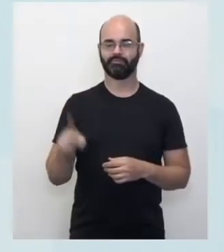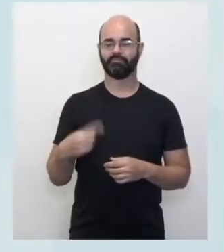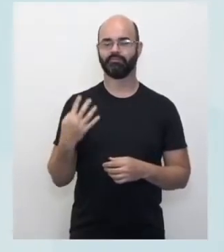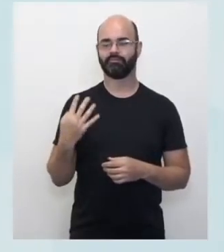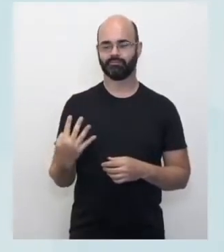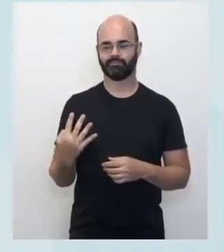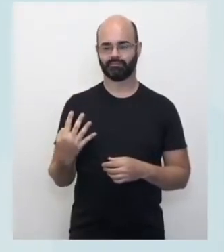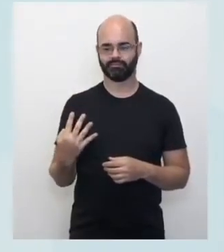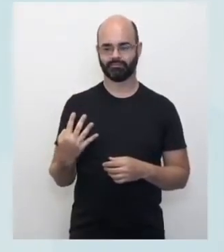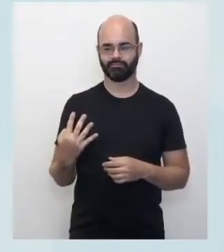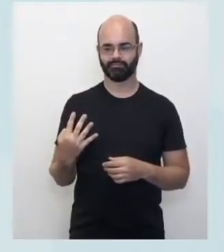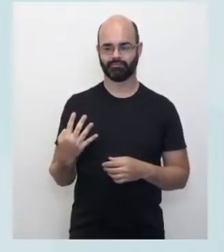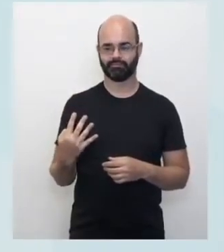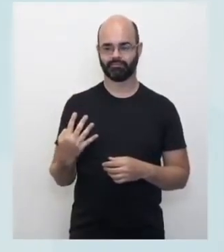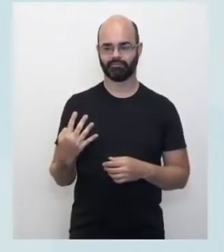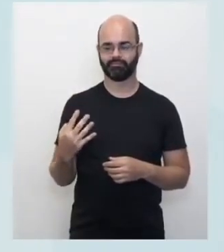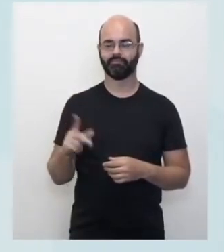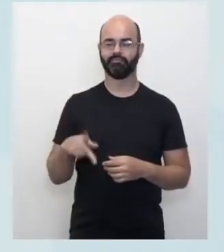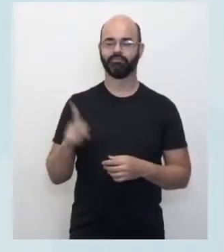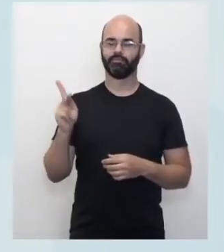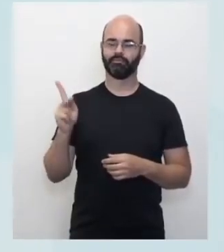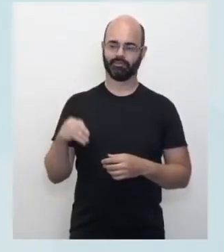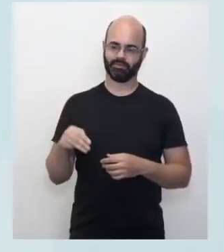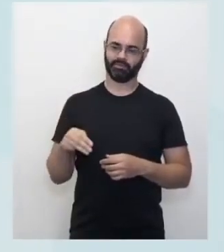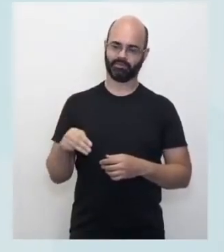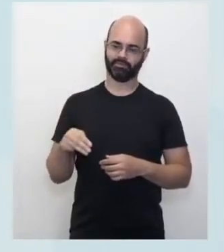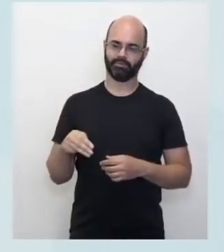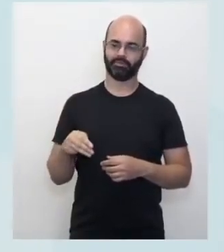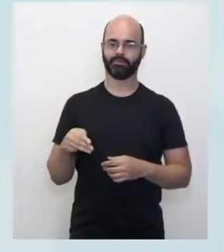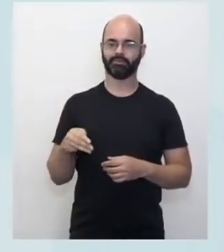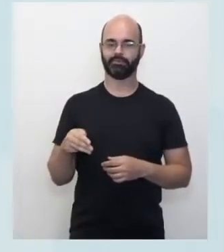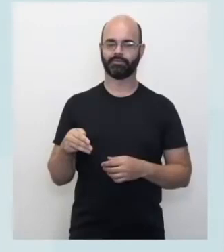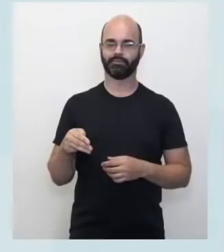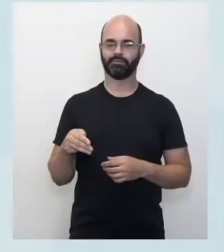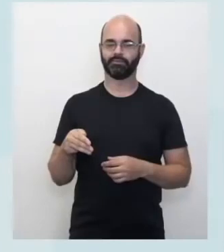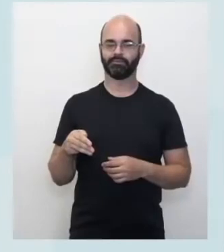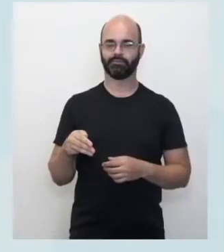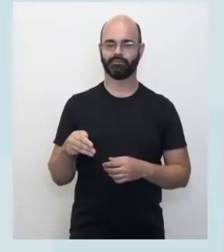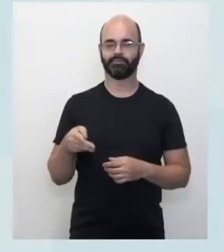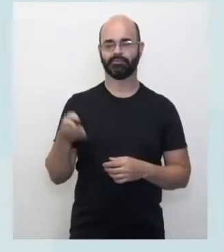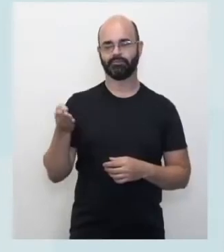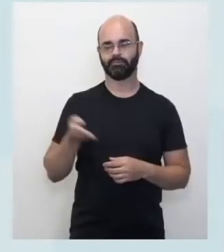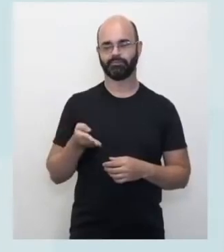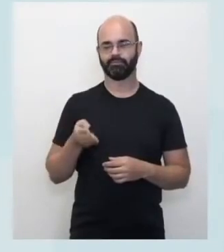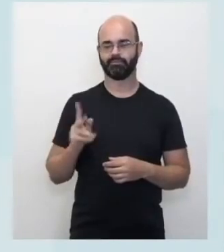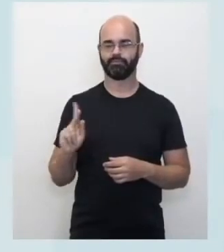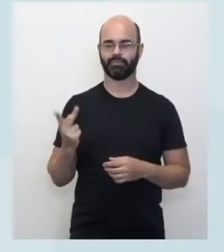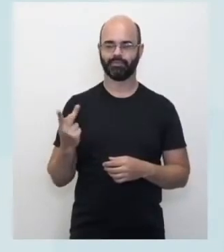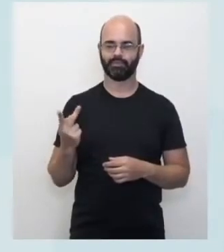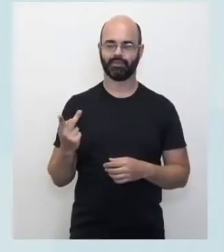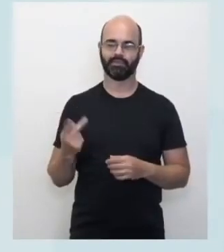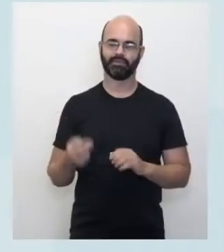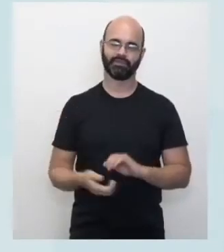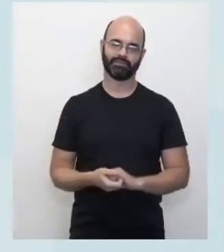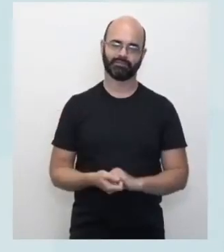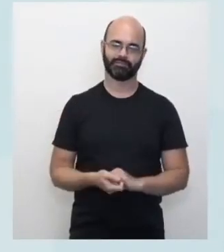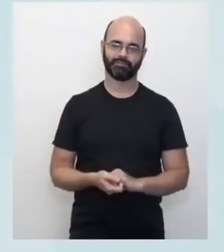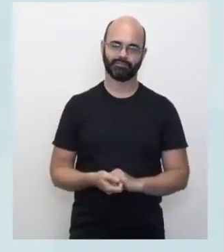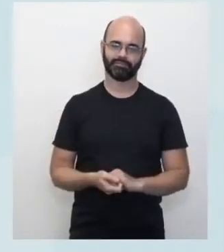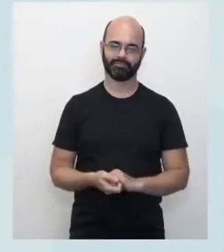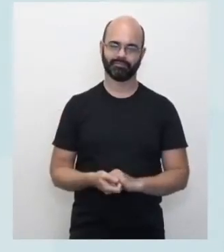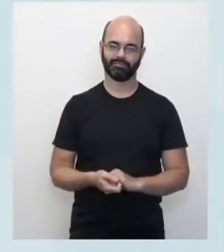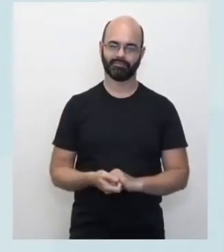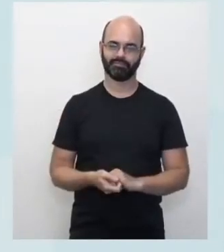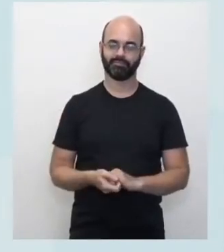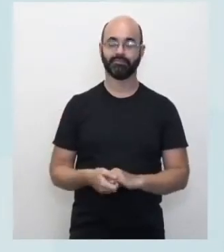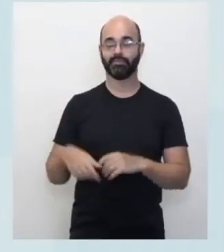85,4, a unidade de cima é quilômetros e a unidade de baixo é hora. Então,